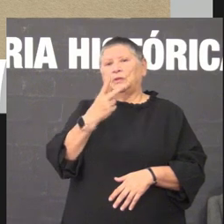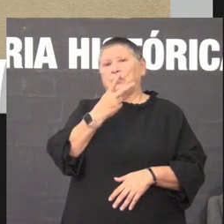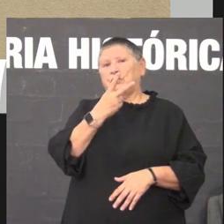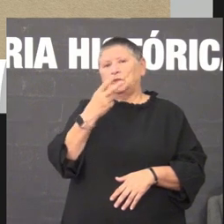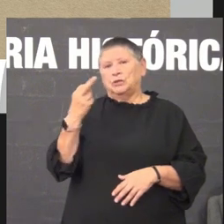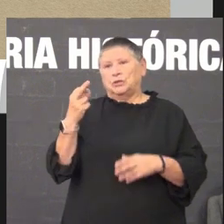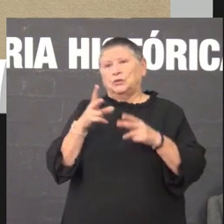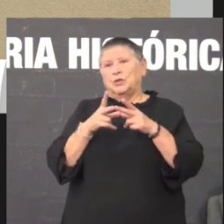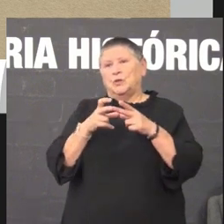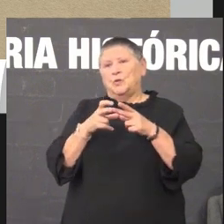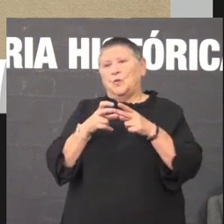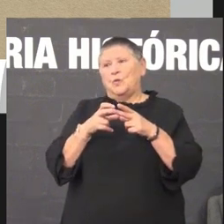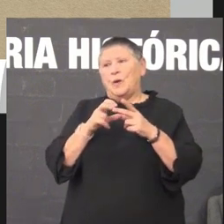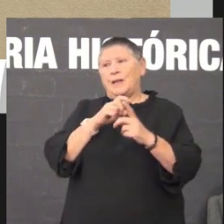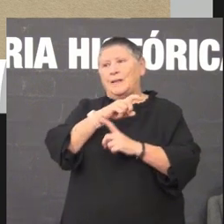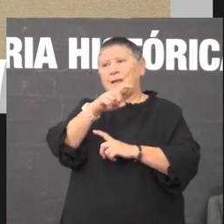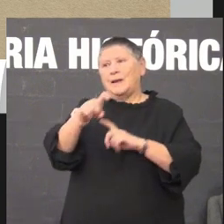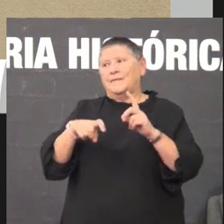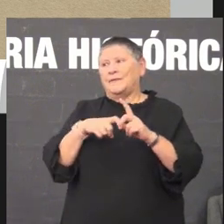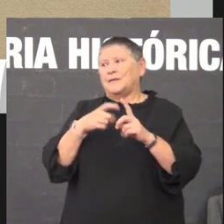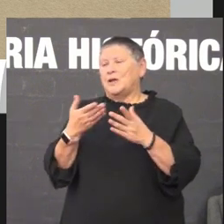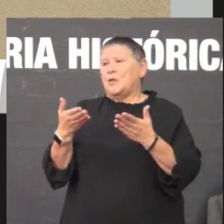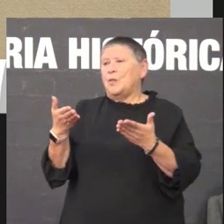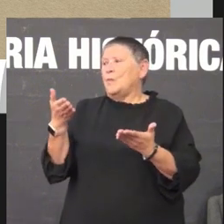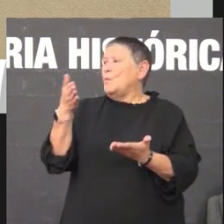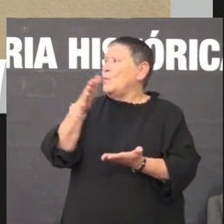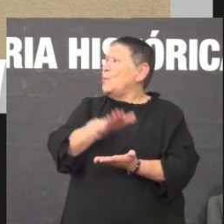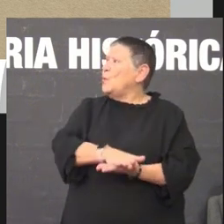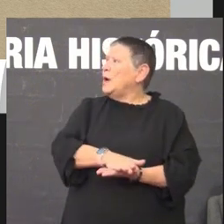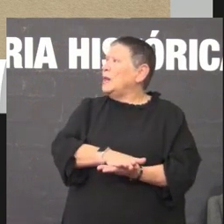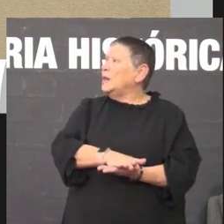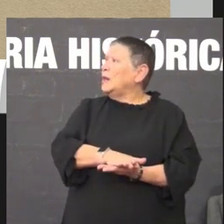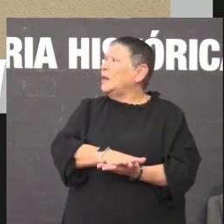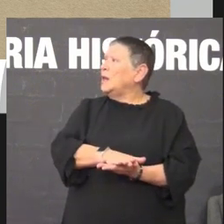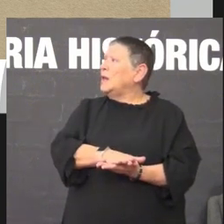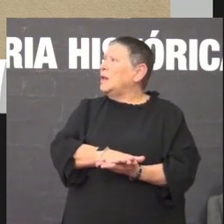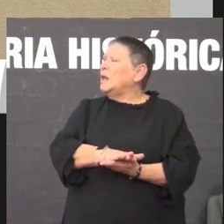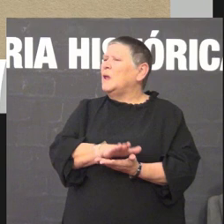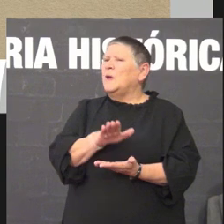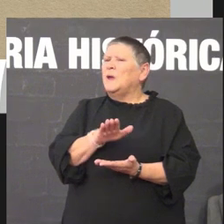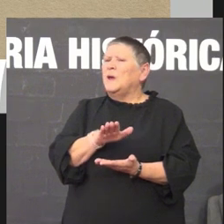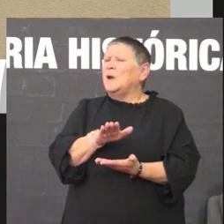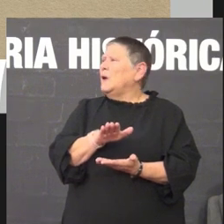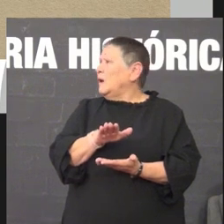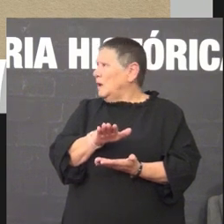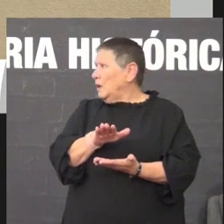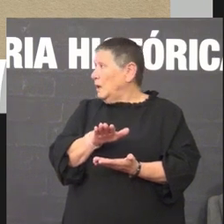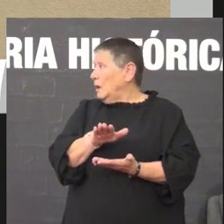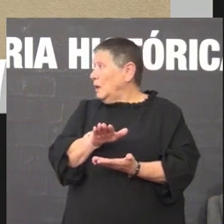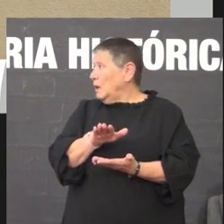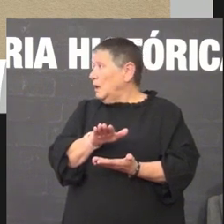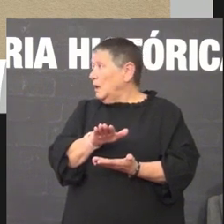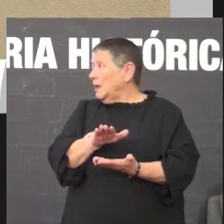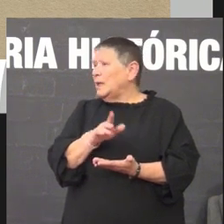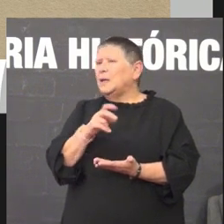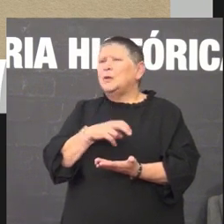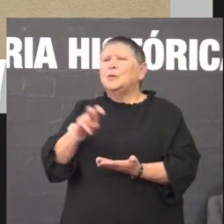falecemento onde estás? non te vexe agora en fin o 250 temos aquí un gran desperta